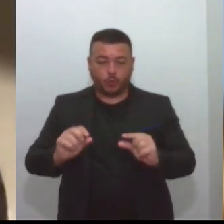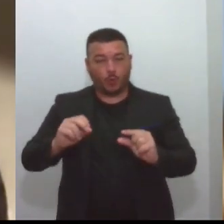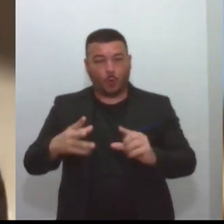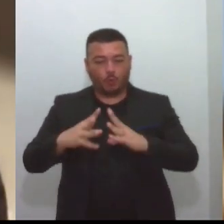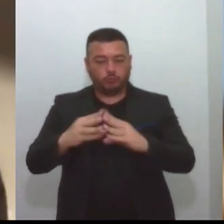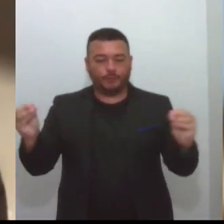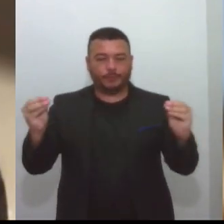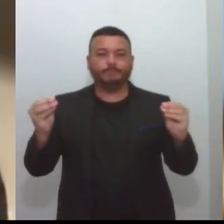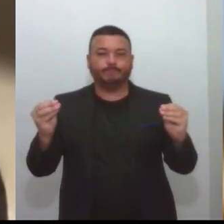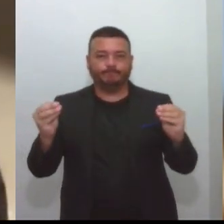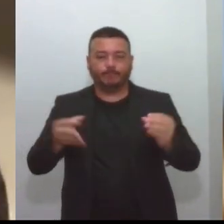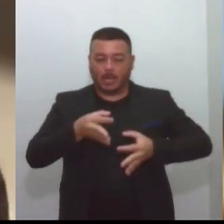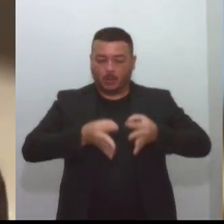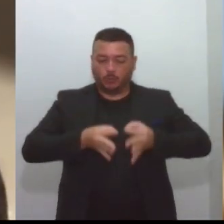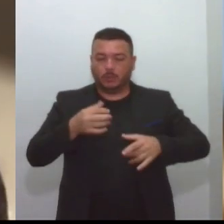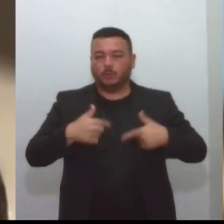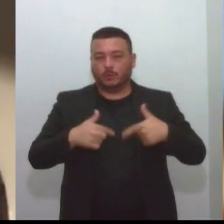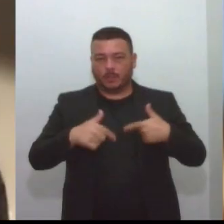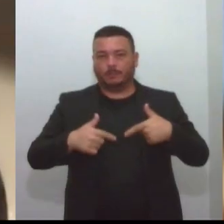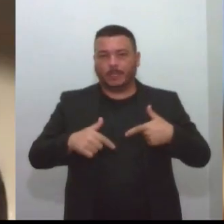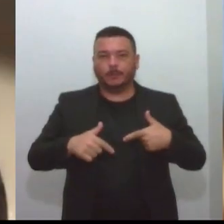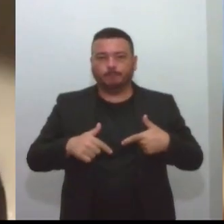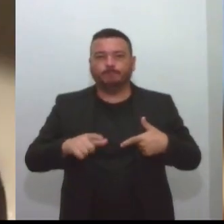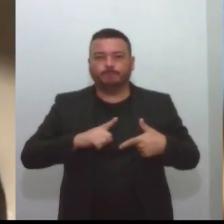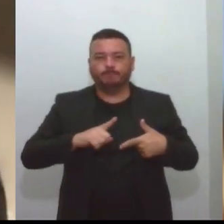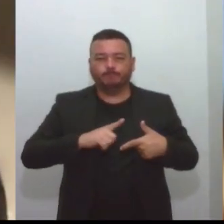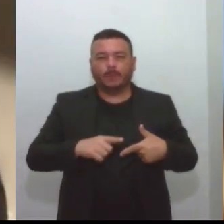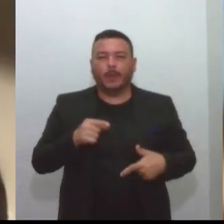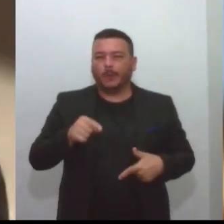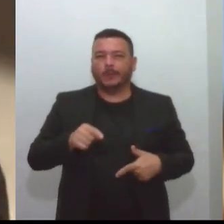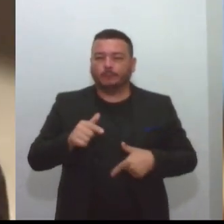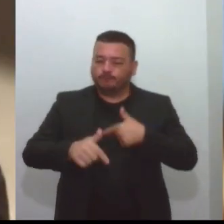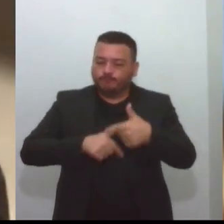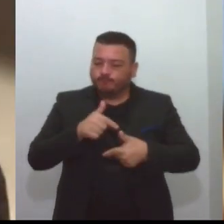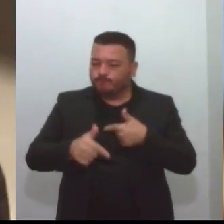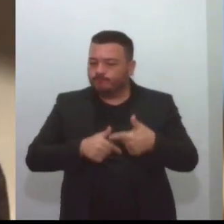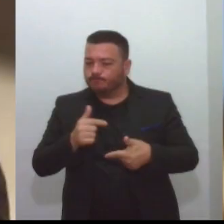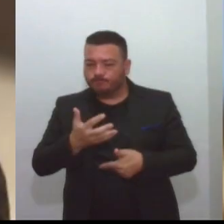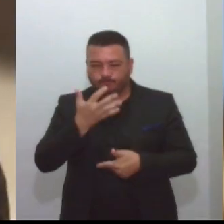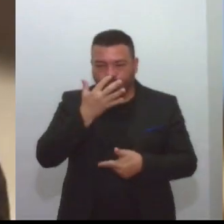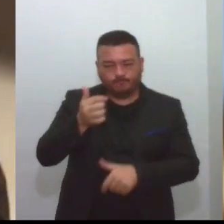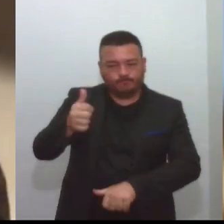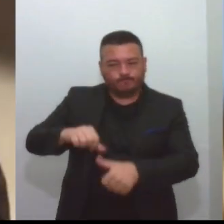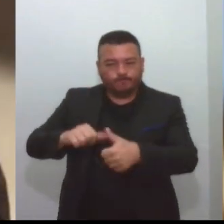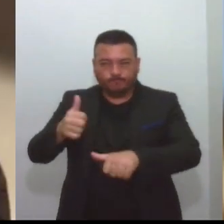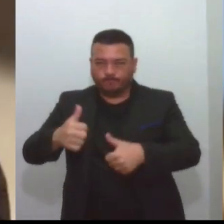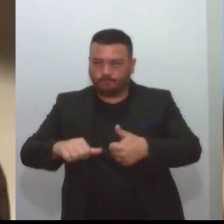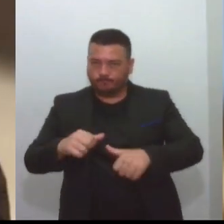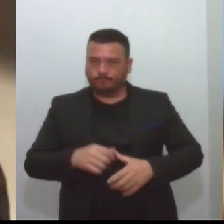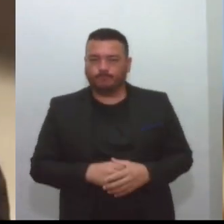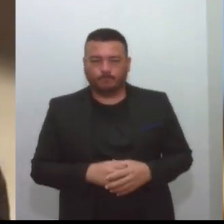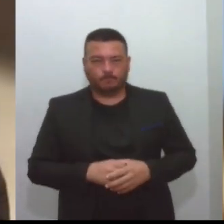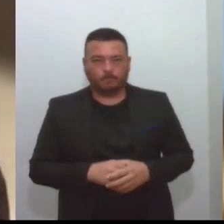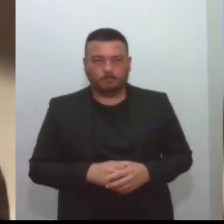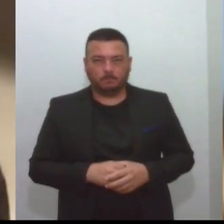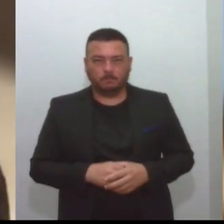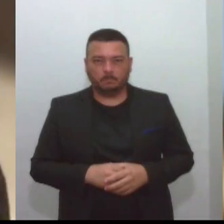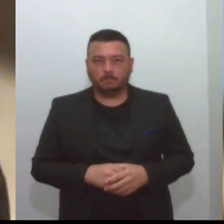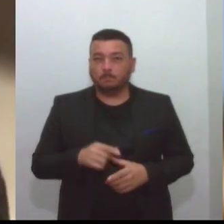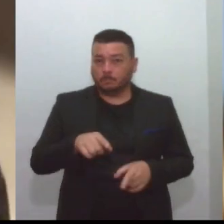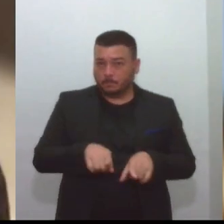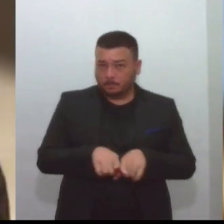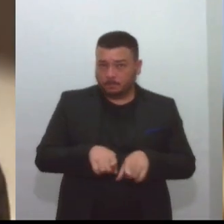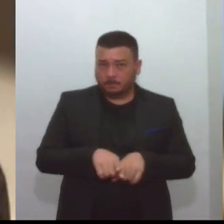Justiça do Trabalho, ela tem com isso atuado e observe que não é de uma forma